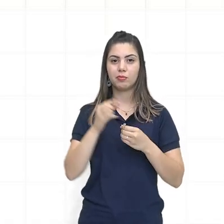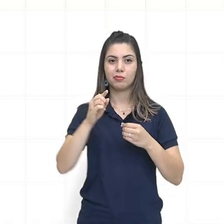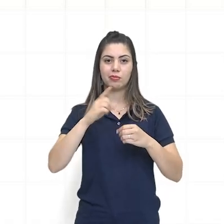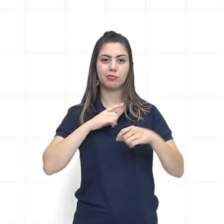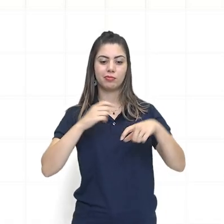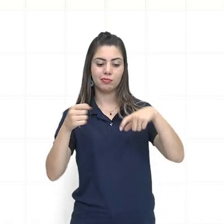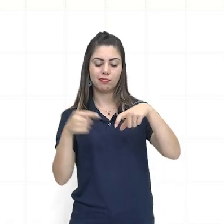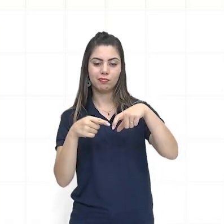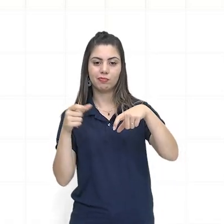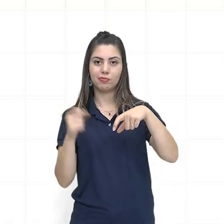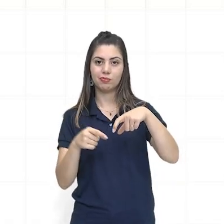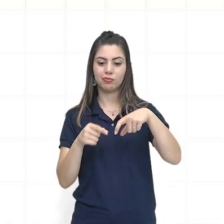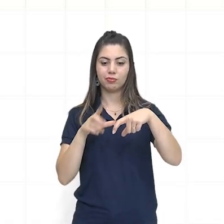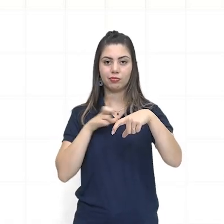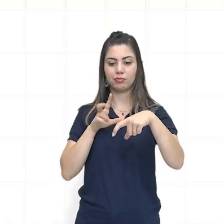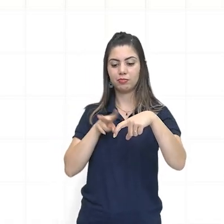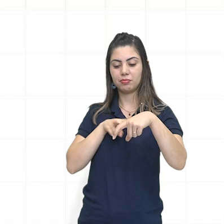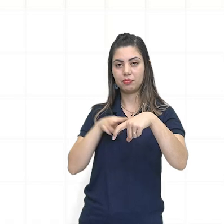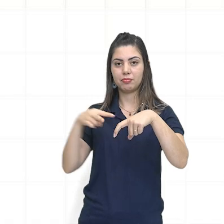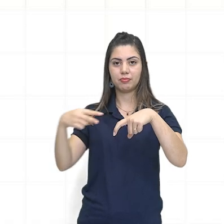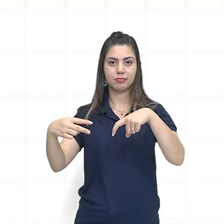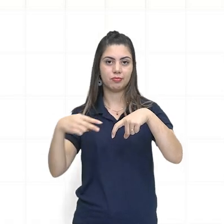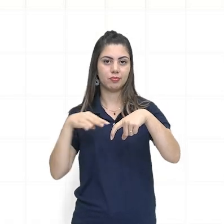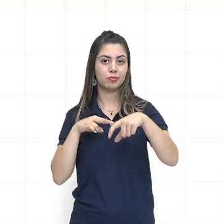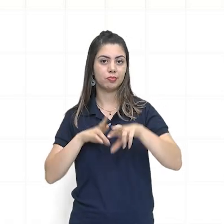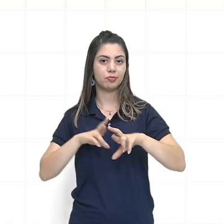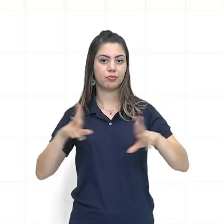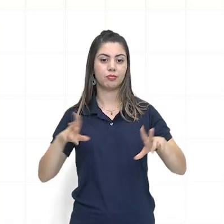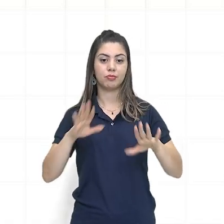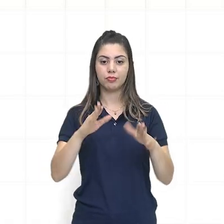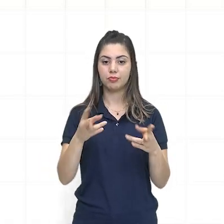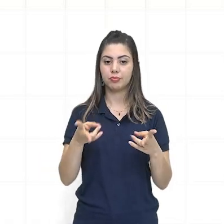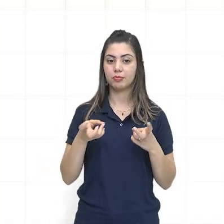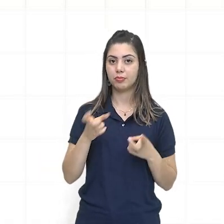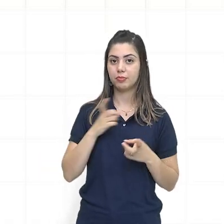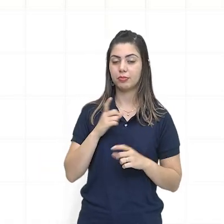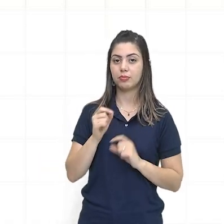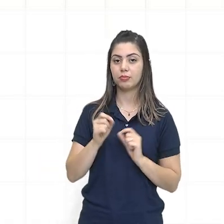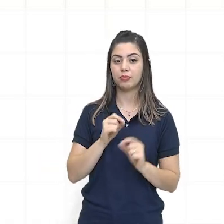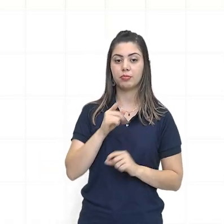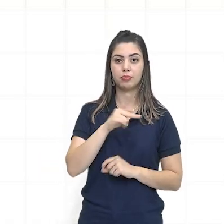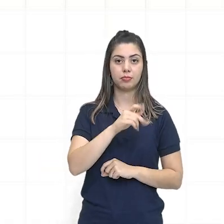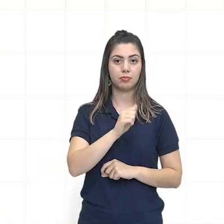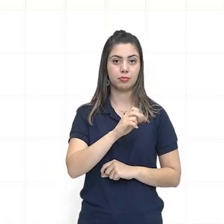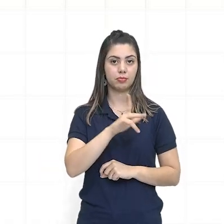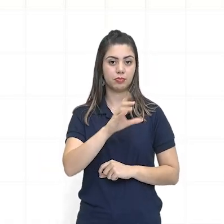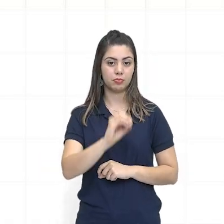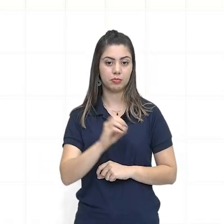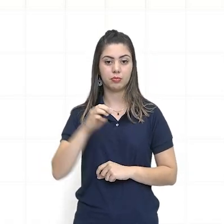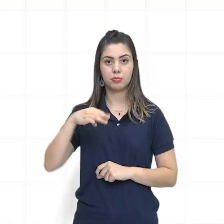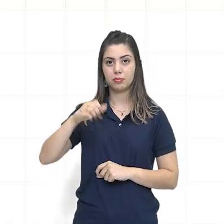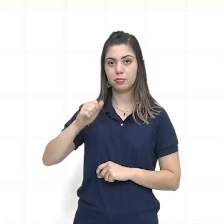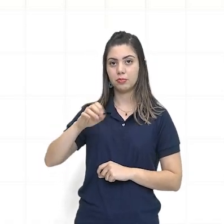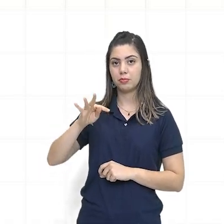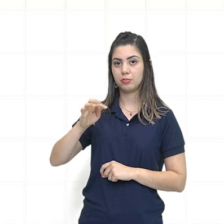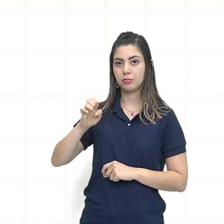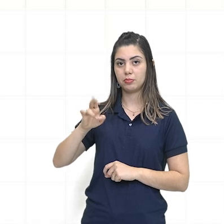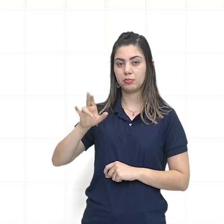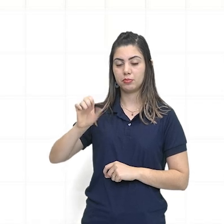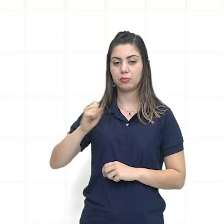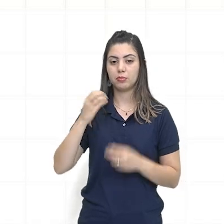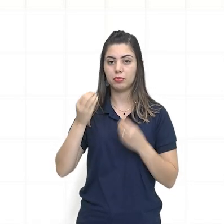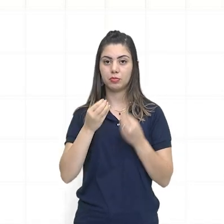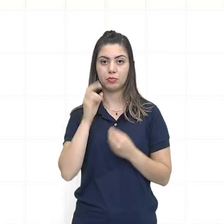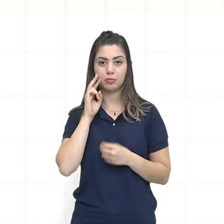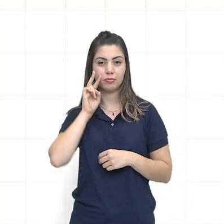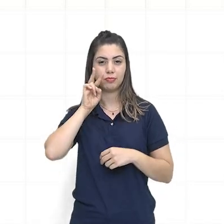conforme indicado na figura. Então, temos aqui o Paulo e o Mateus Cada um está numa posição diferente, olhando